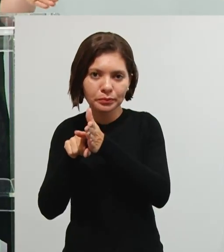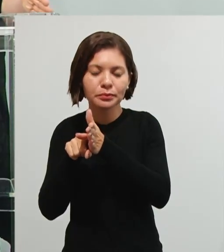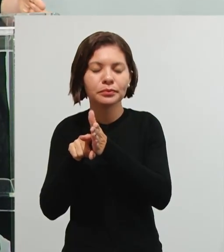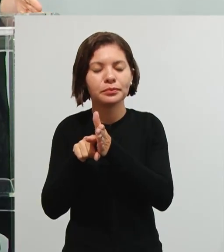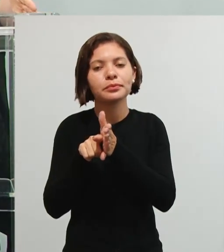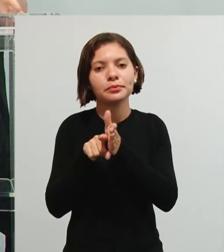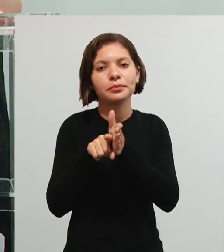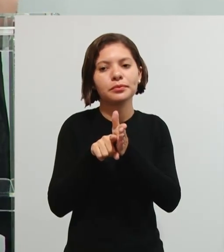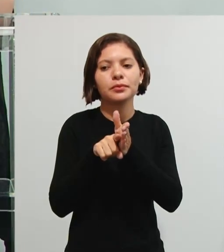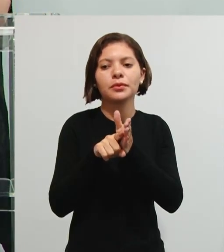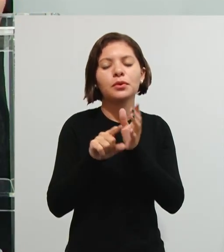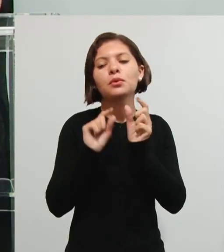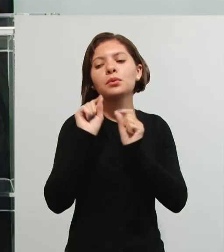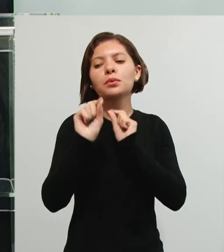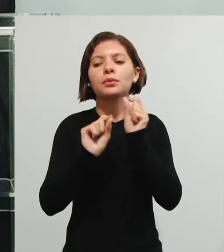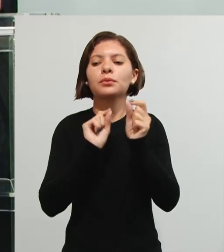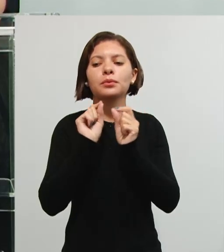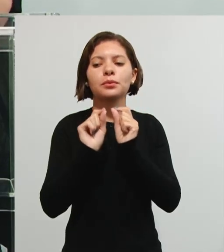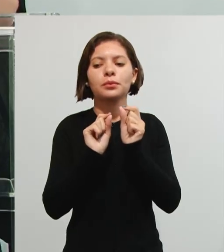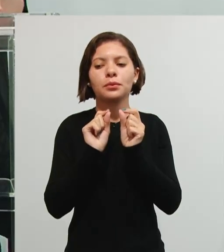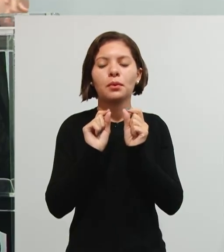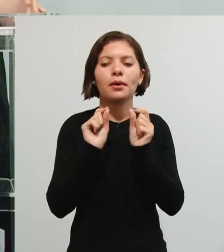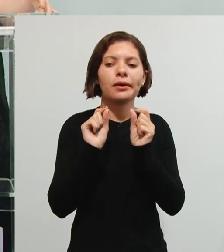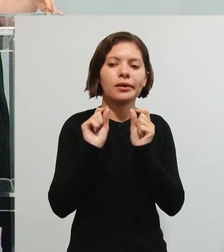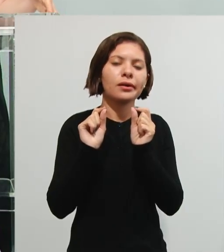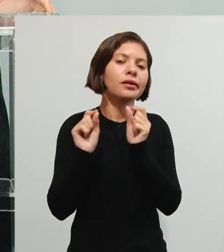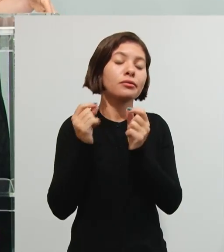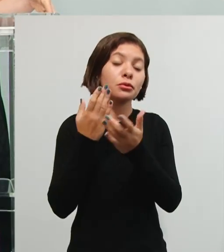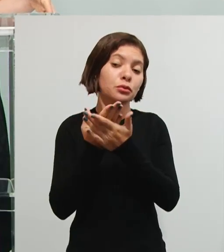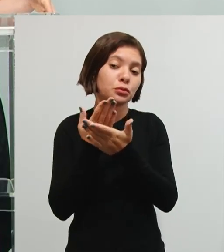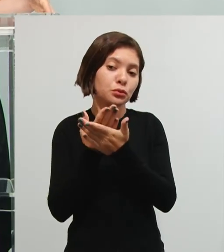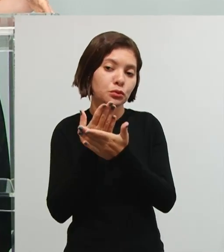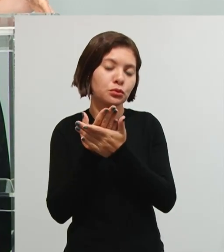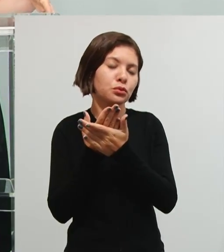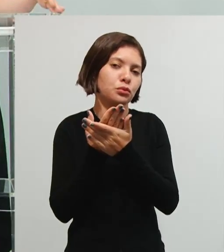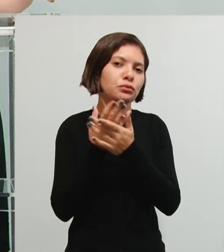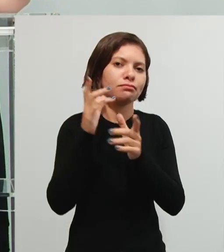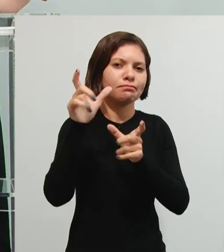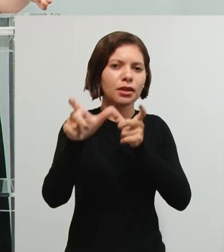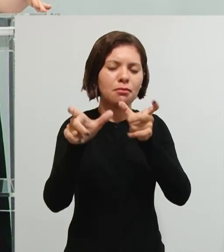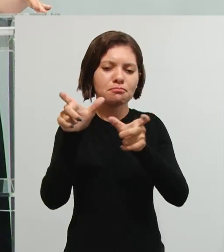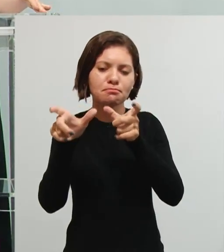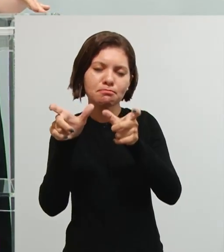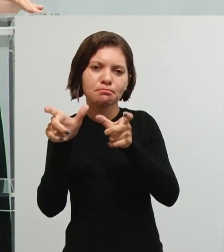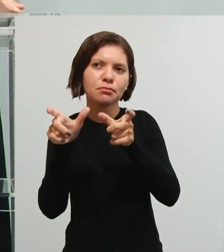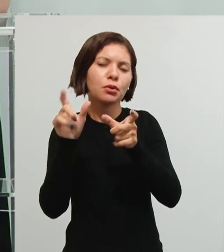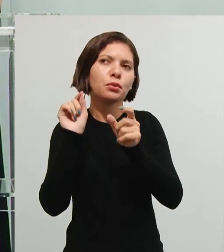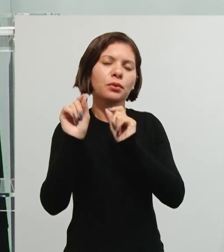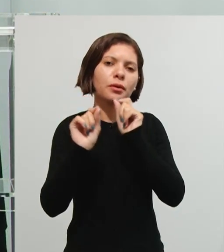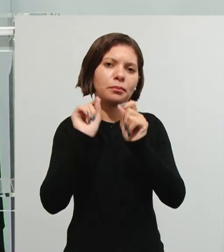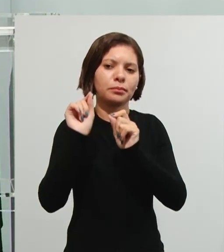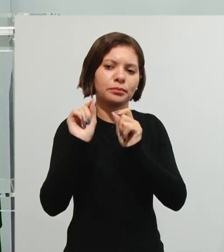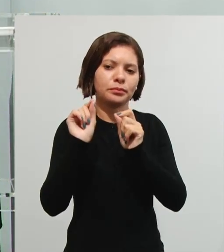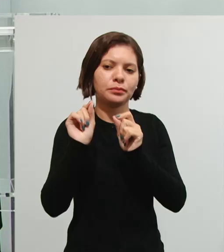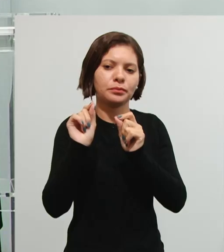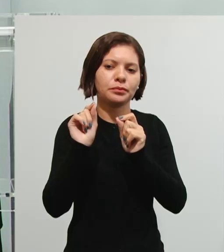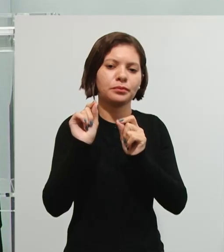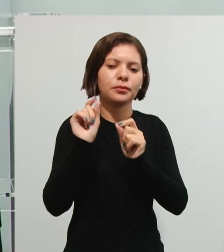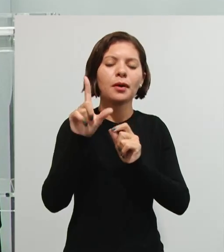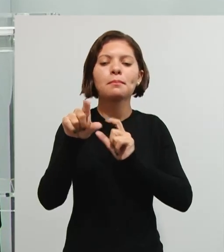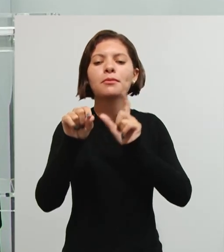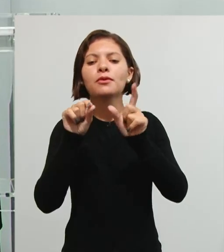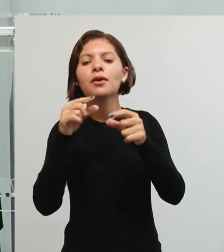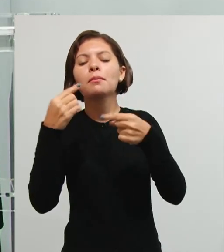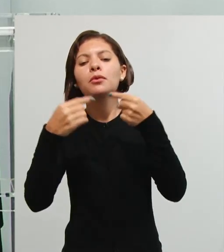né? Qual é a escolaridade daquele público e qual é a preferência político-partidária